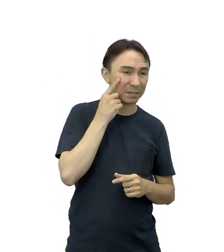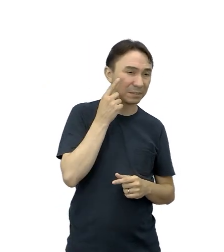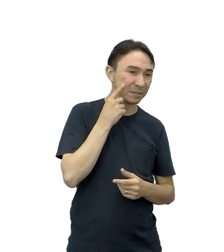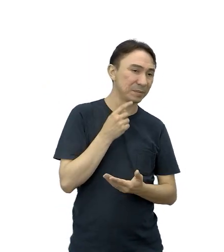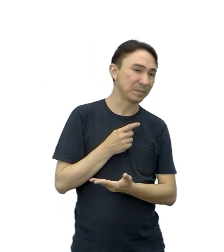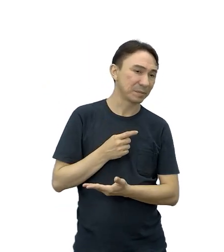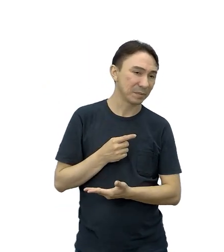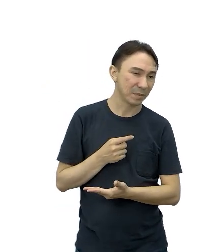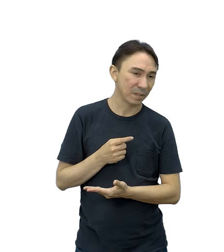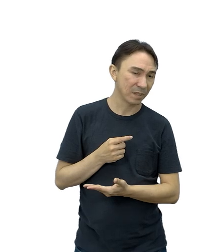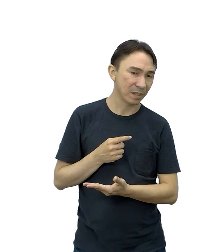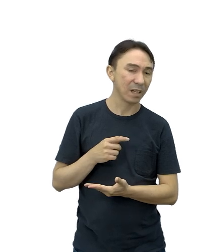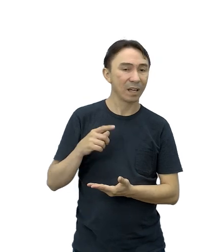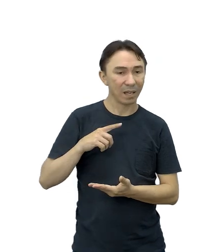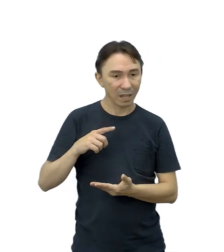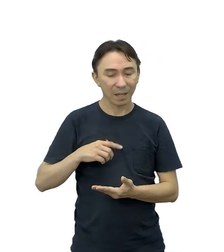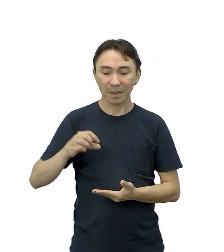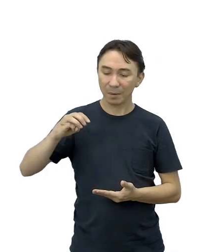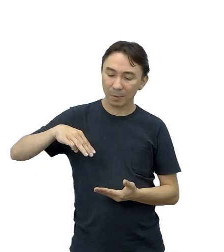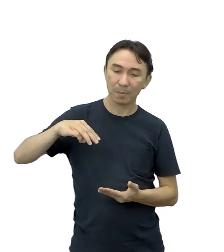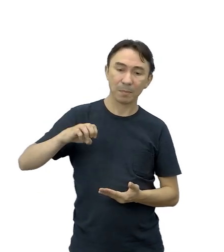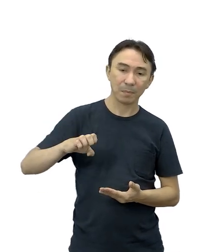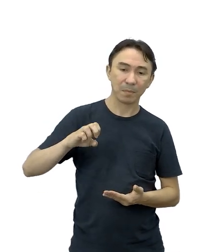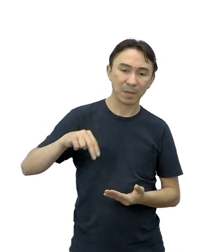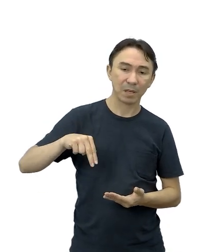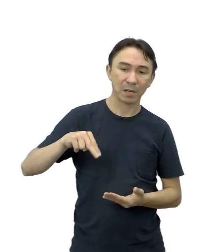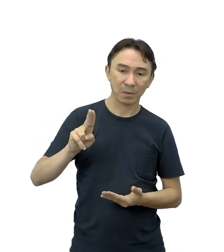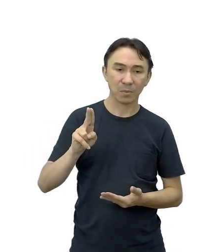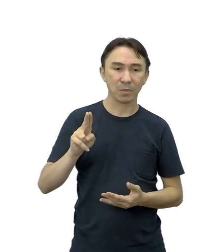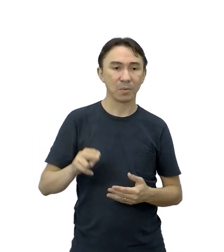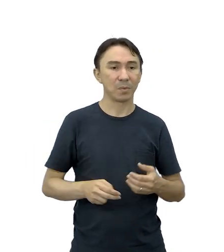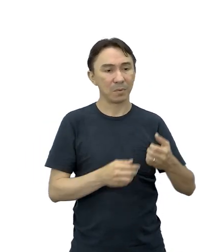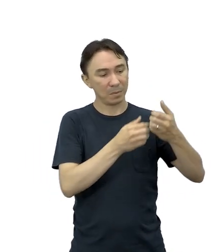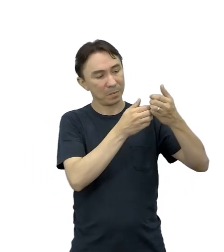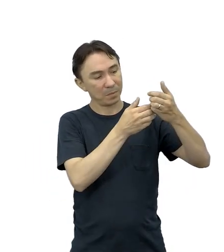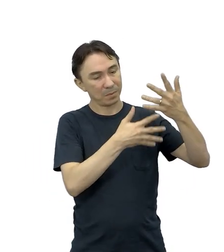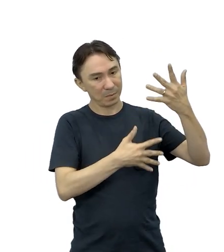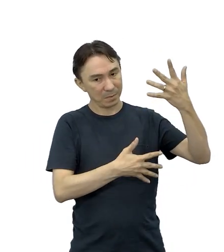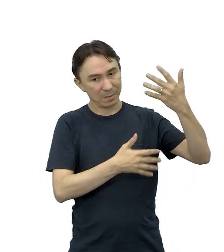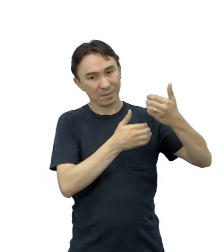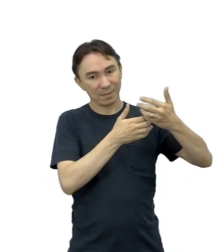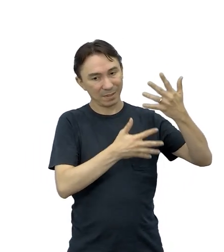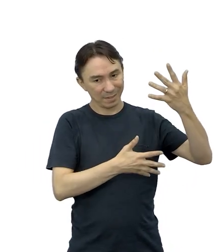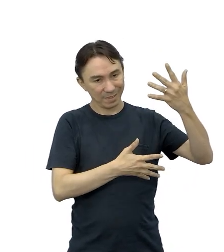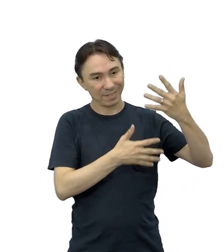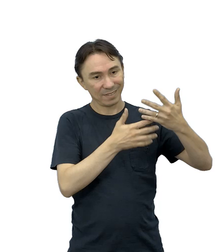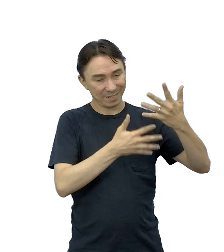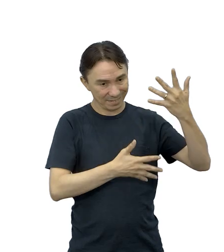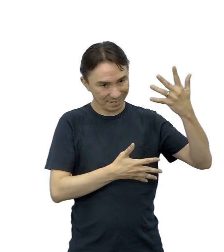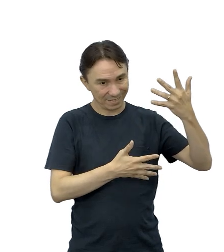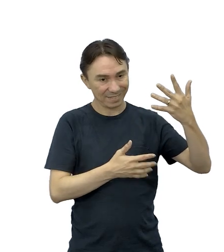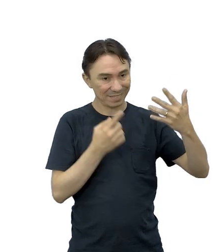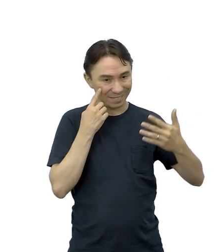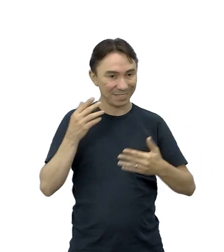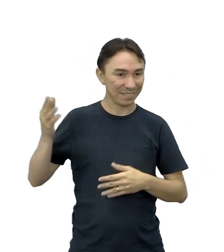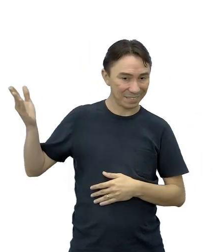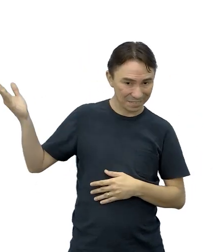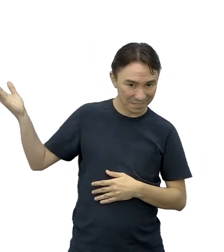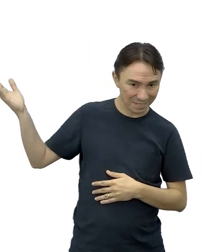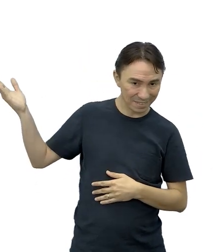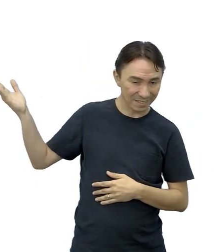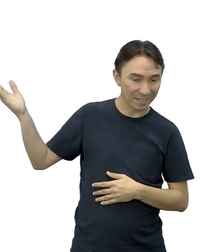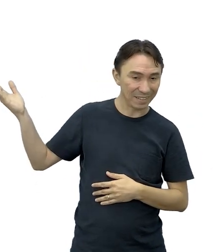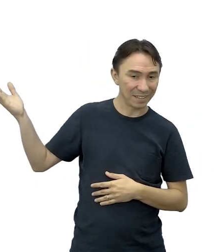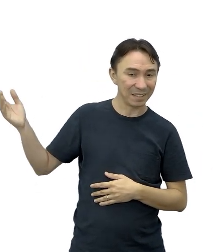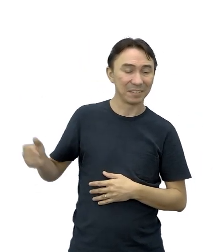que aqui nós temos um menu, se estou aqui colocando o meu mouse, né? Nós temos aqui um menu nessa lateral, onde vocês vão